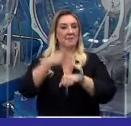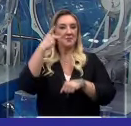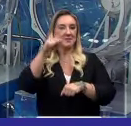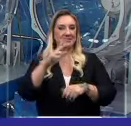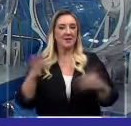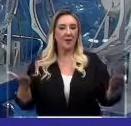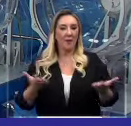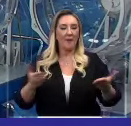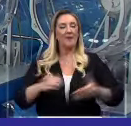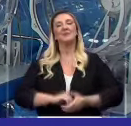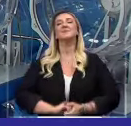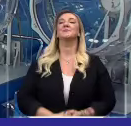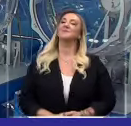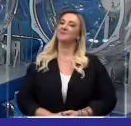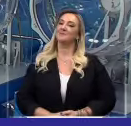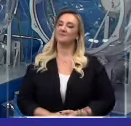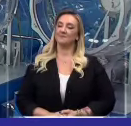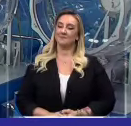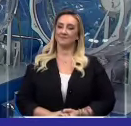sair? Concurso